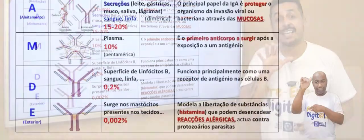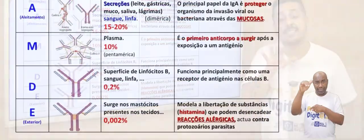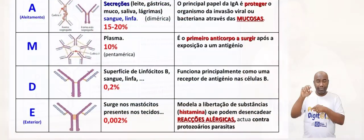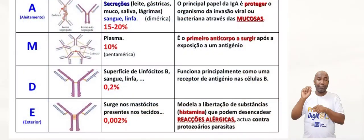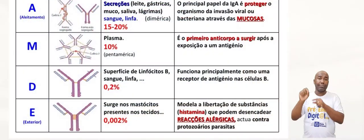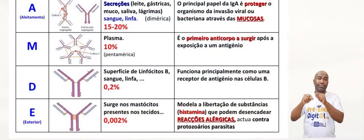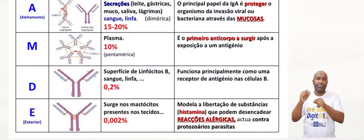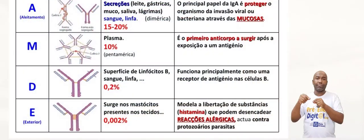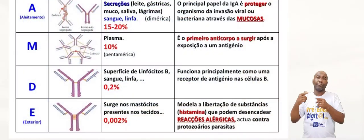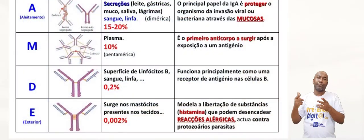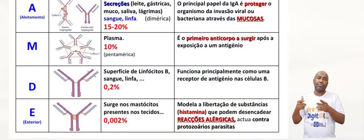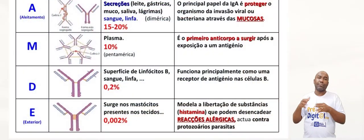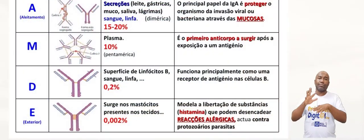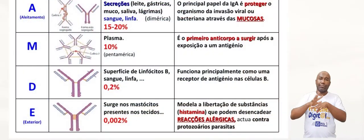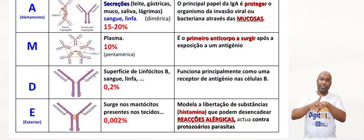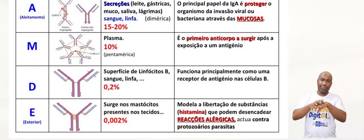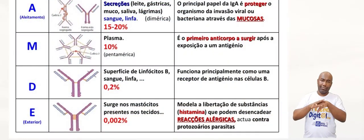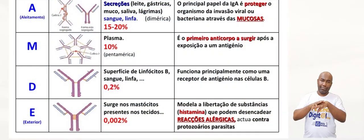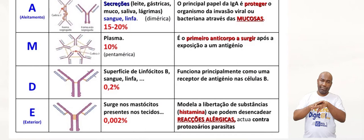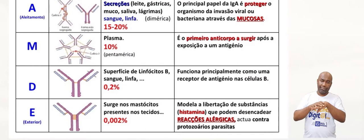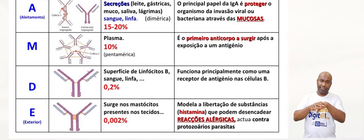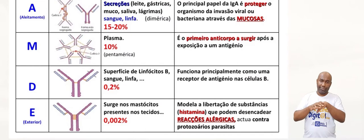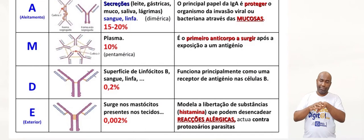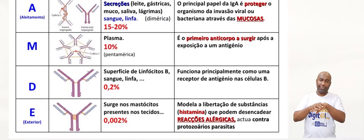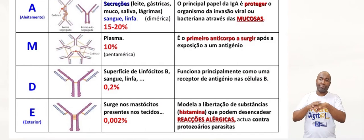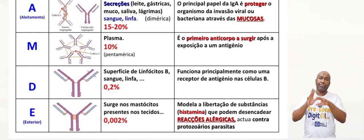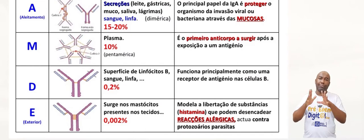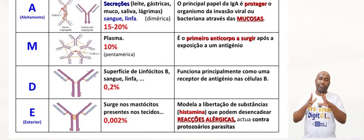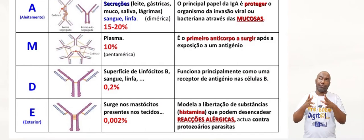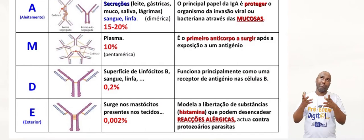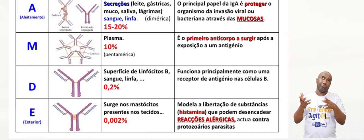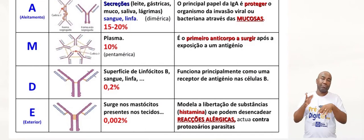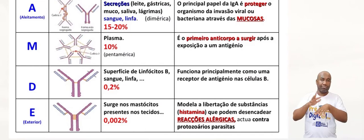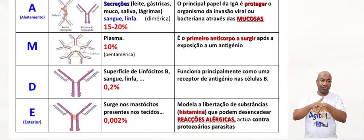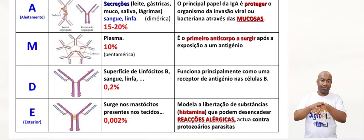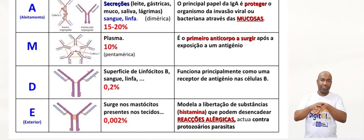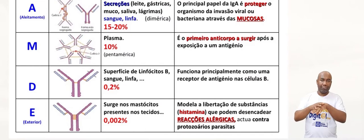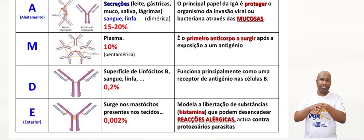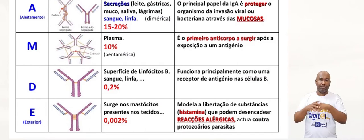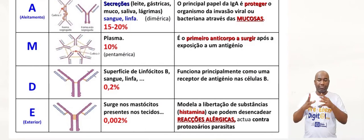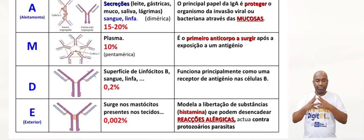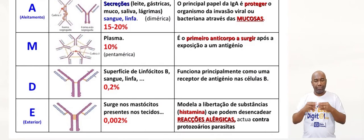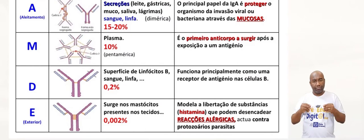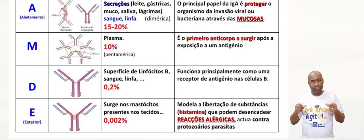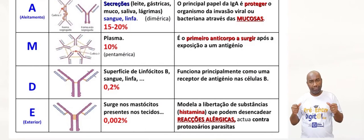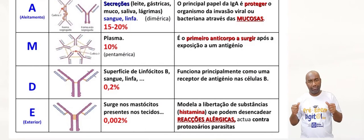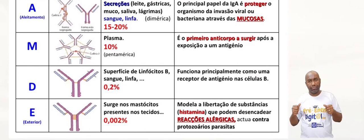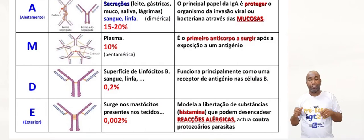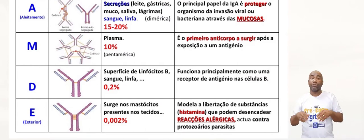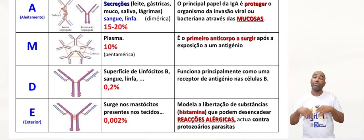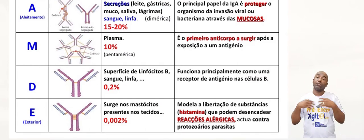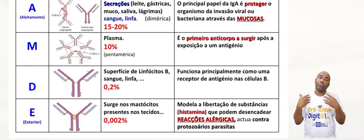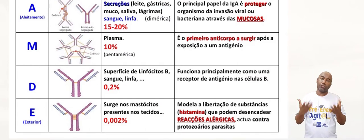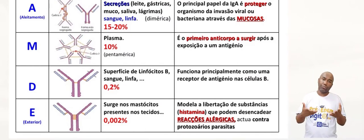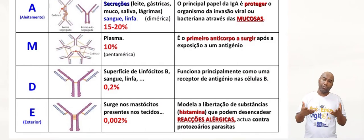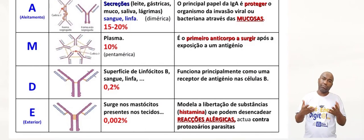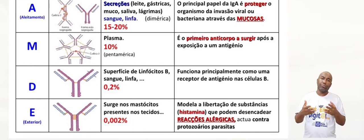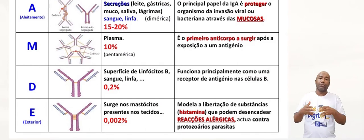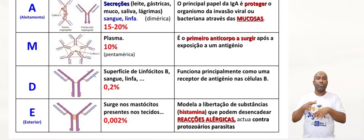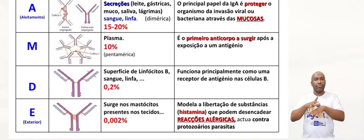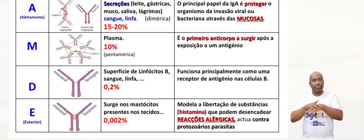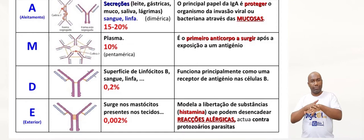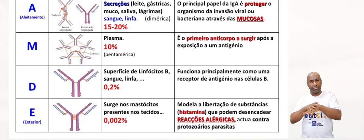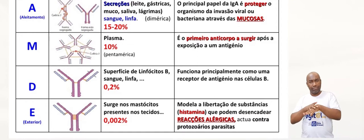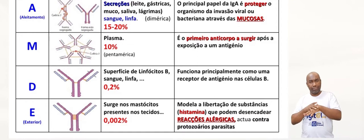você está com a doença e já esteve com a doença e já curou, melhor dizendo, ou está com a